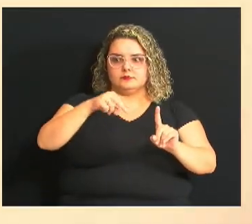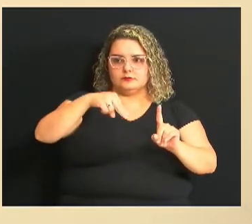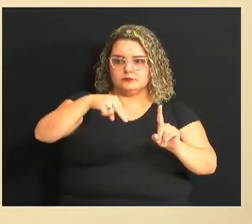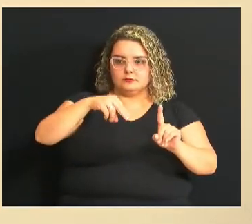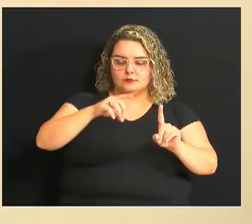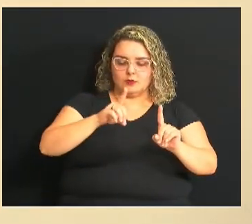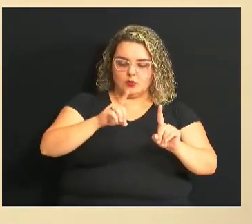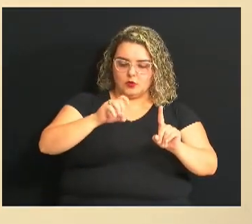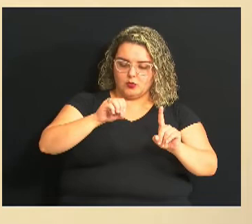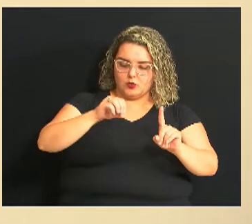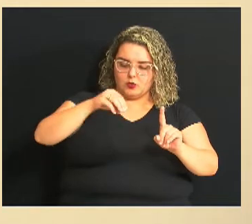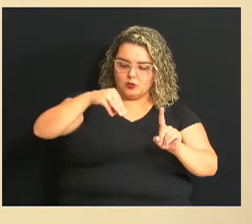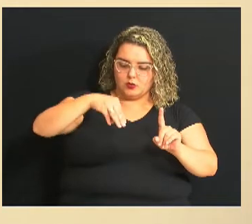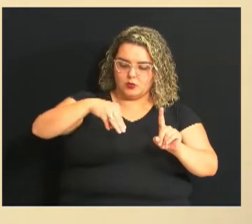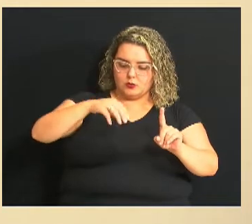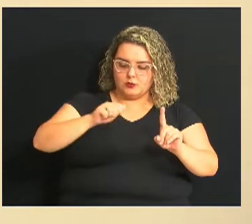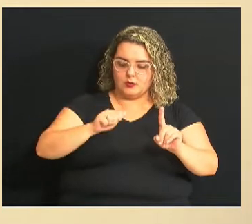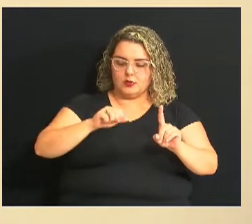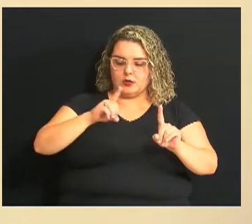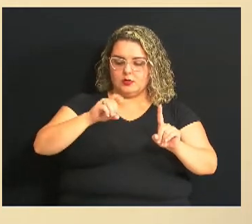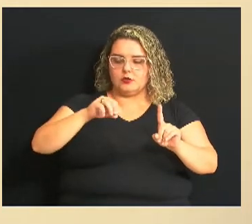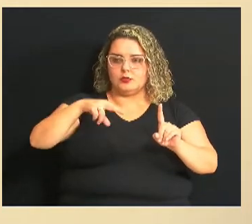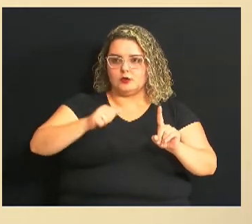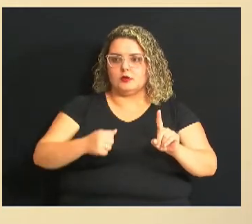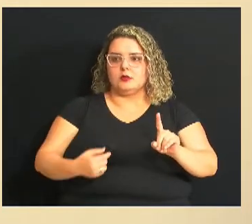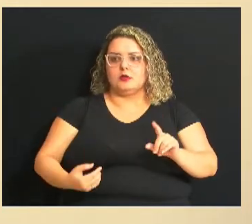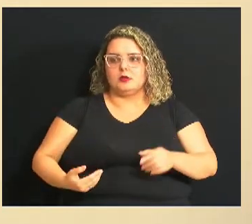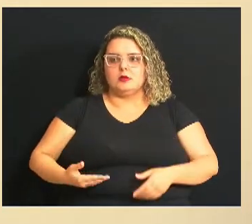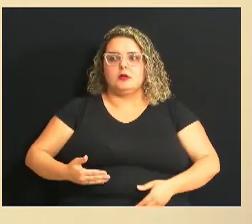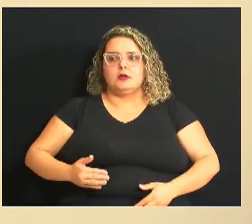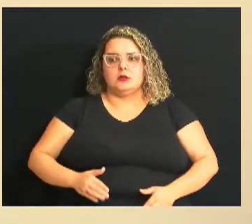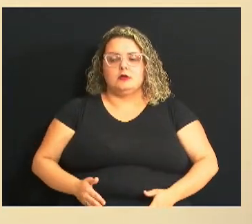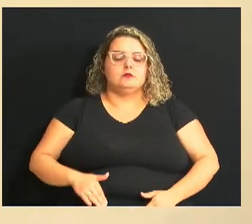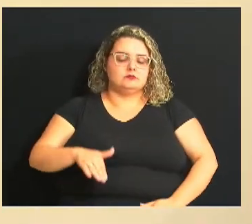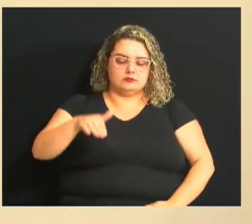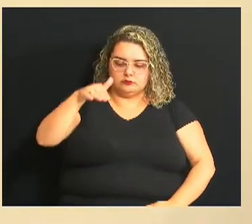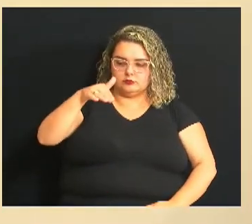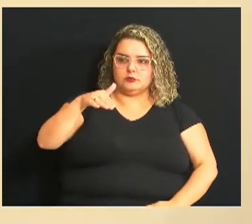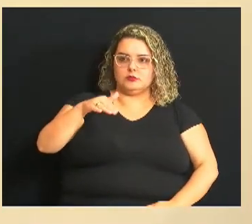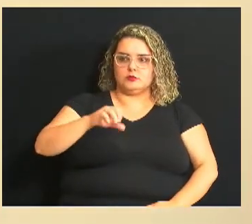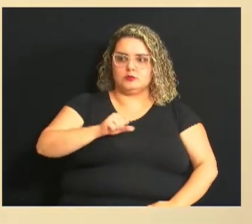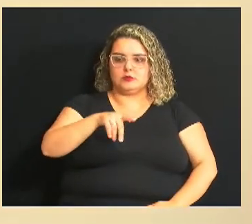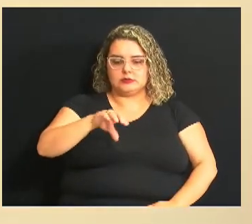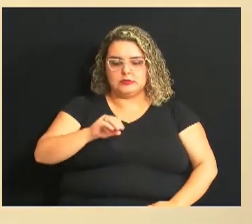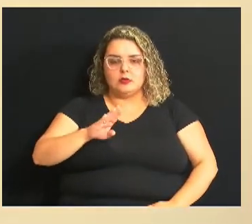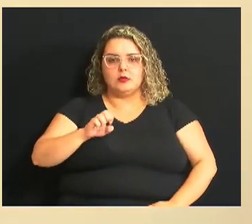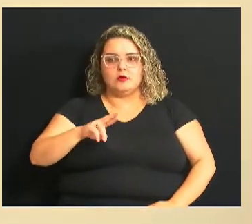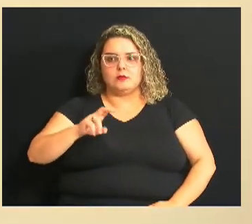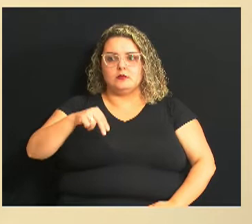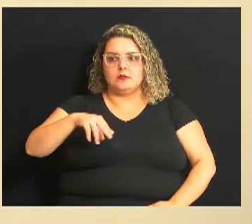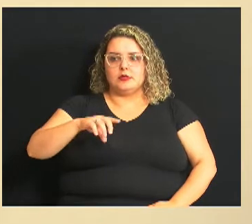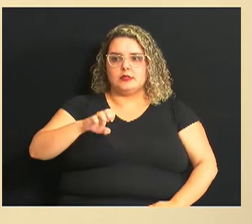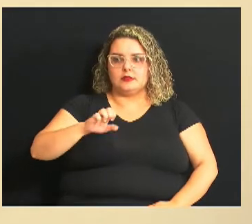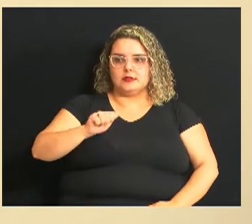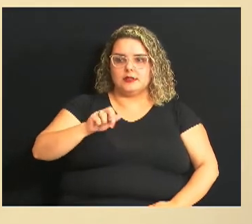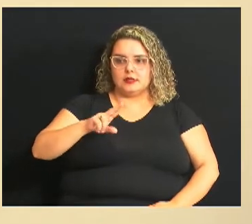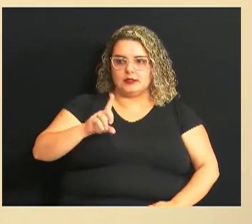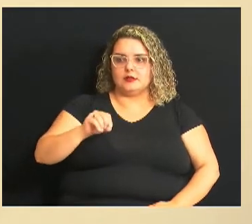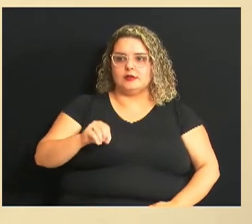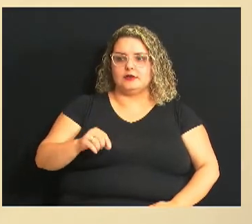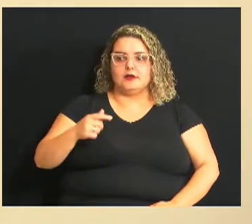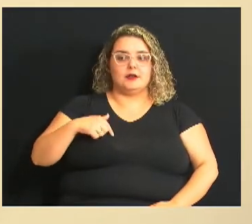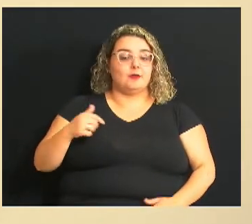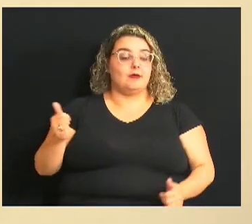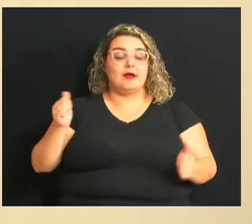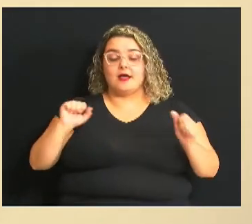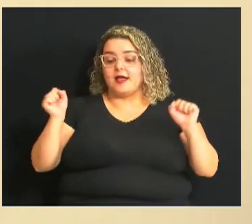que eu fui criado no São Bernardo. Cresci ali, lembro quando era serelepe. É uma honra para